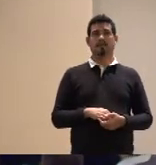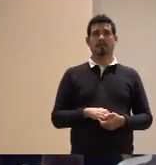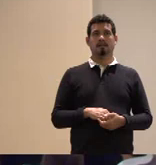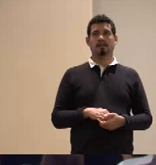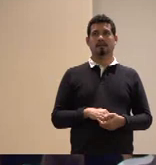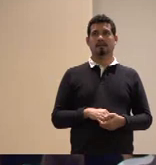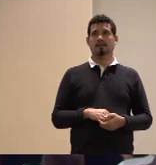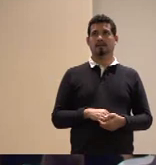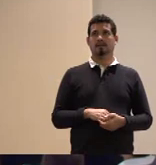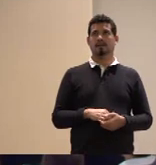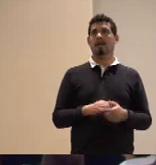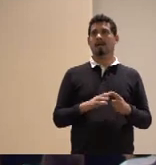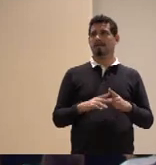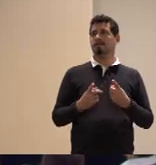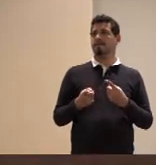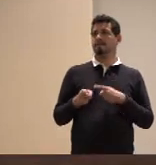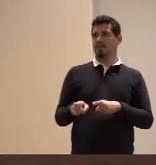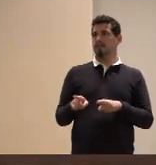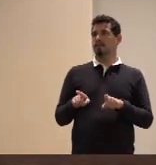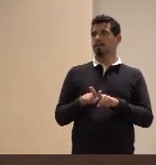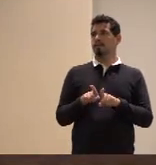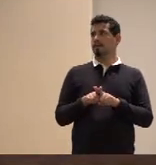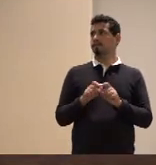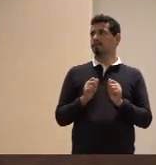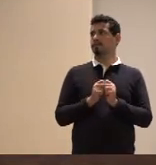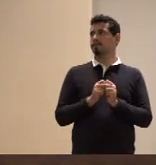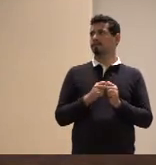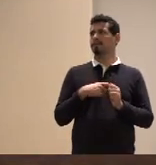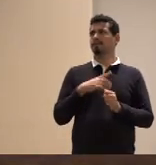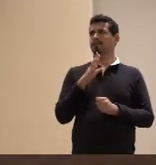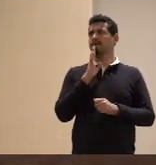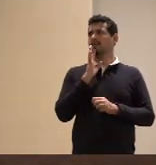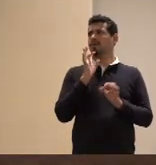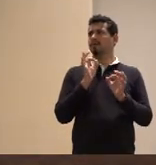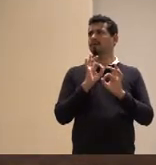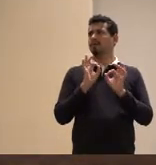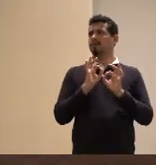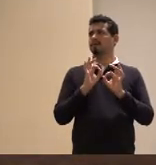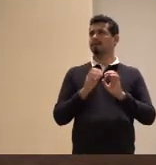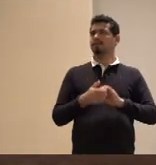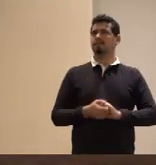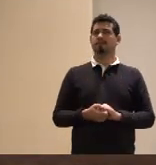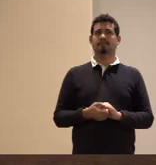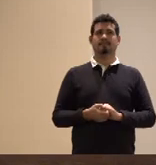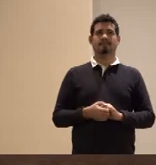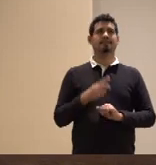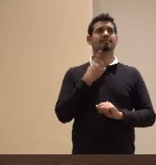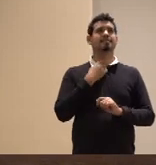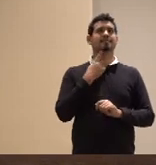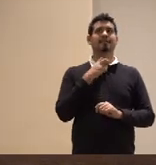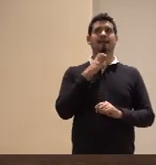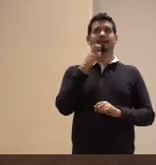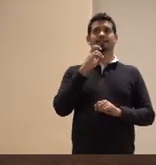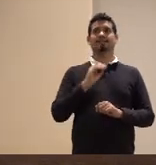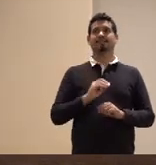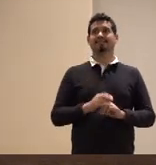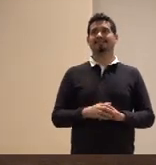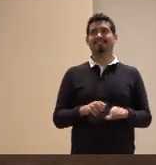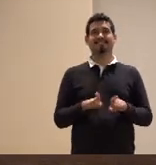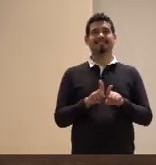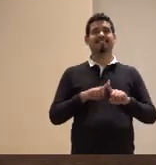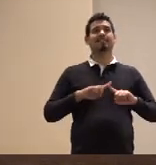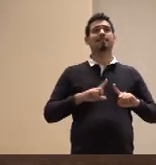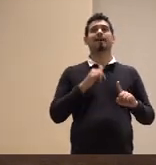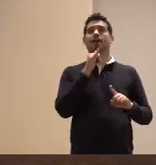desafiador. Para quem não conhece, o consórcio é uma organização